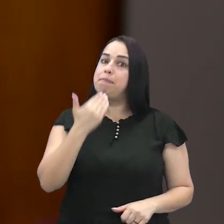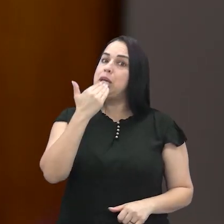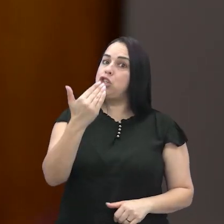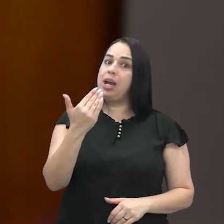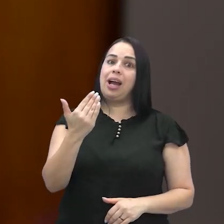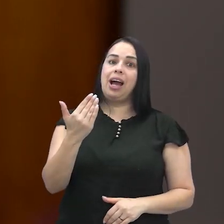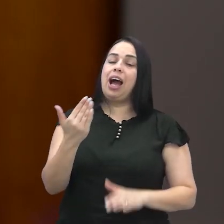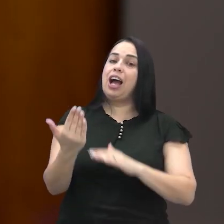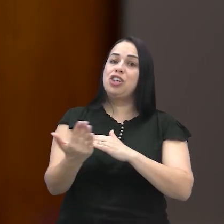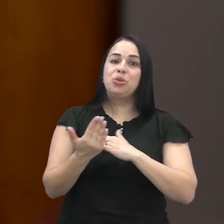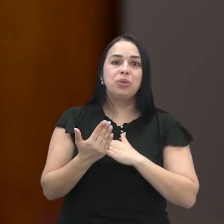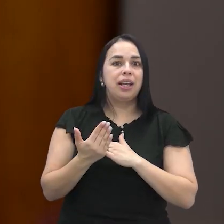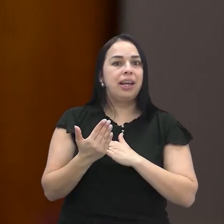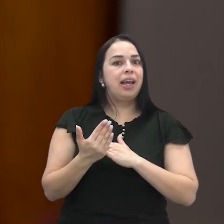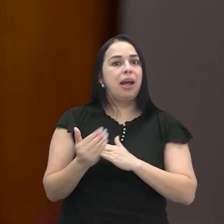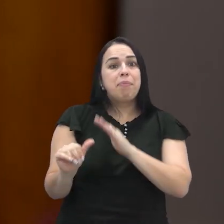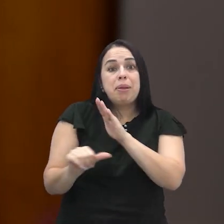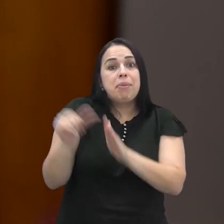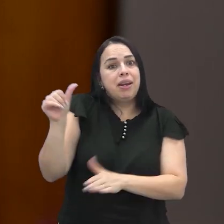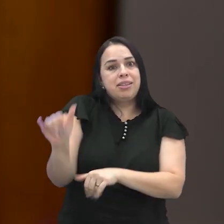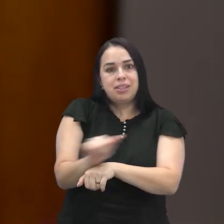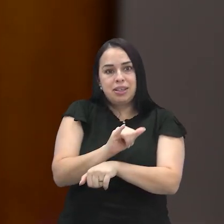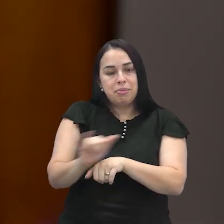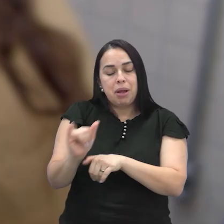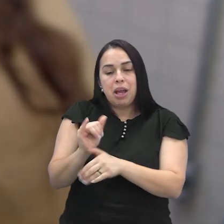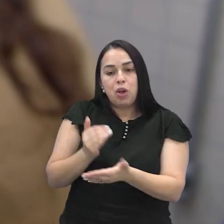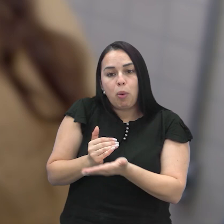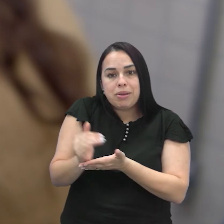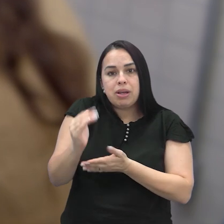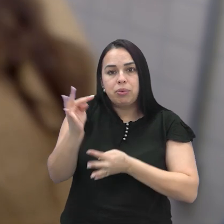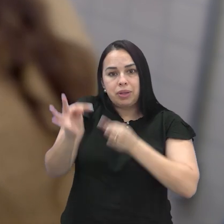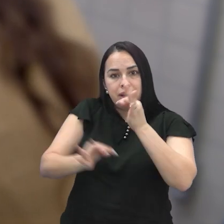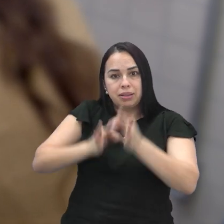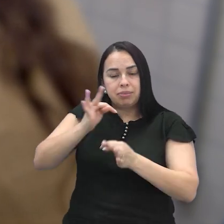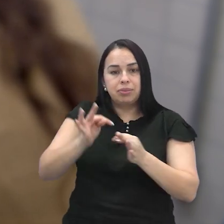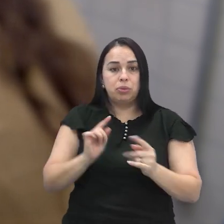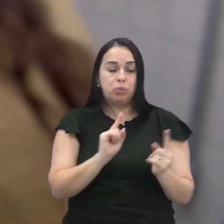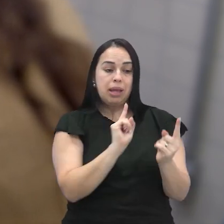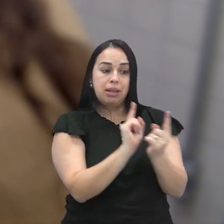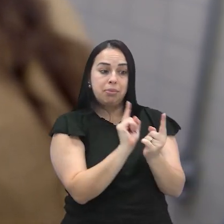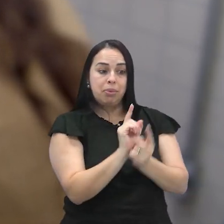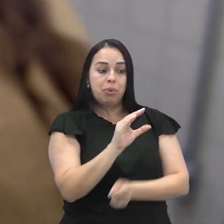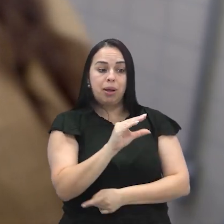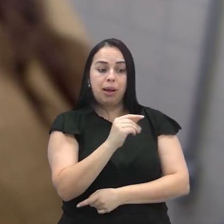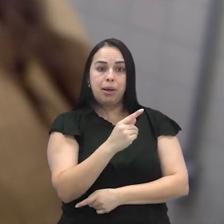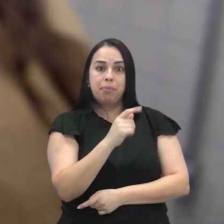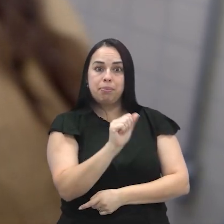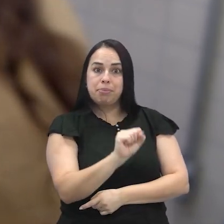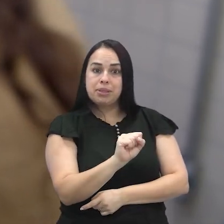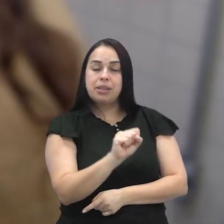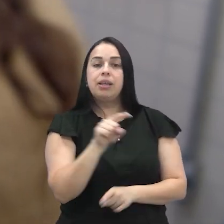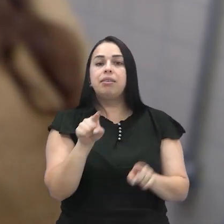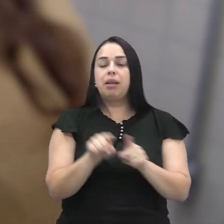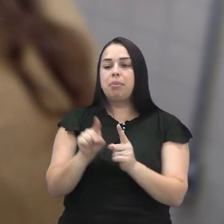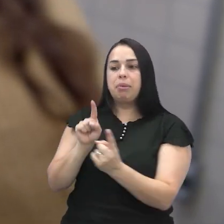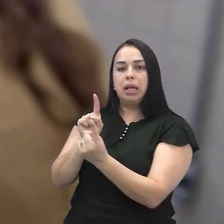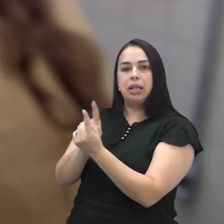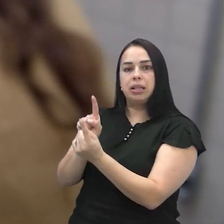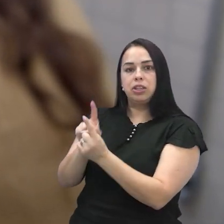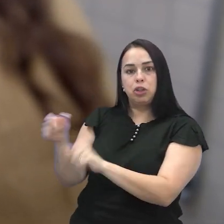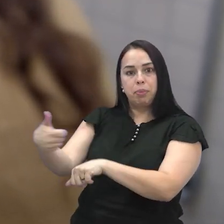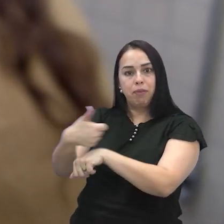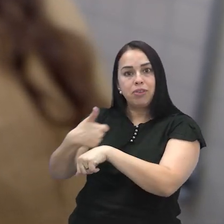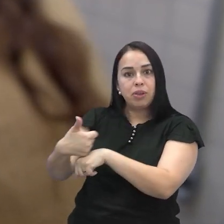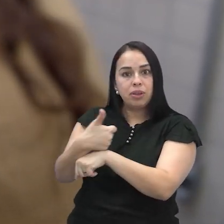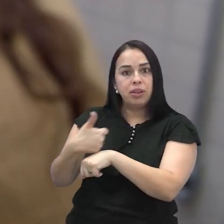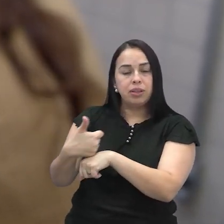pedir ajuda é o primeiro passo para começar o tratamento. Além dos atendimentos nos CAPs, outra alternativa é buscar atendimento